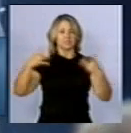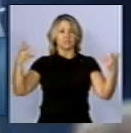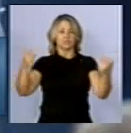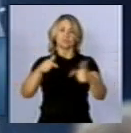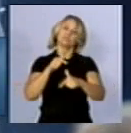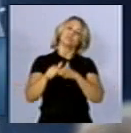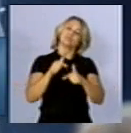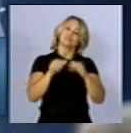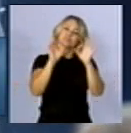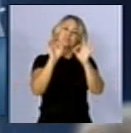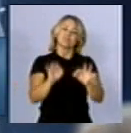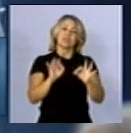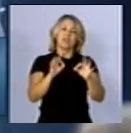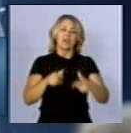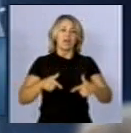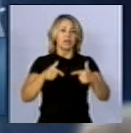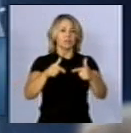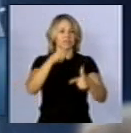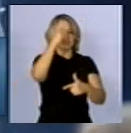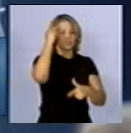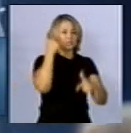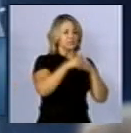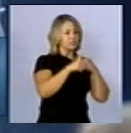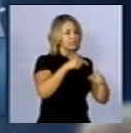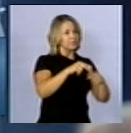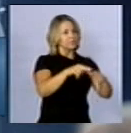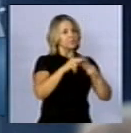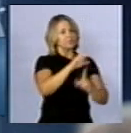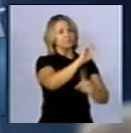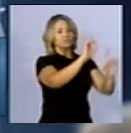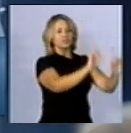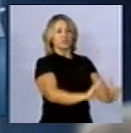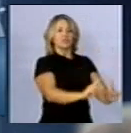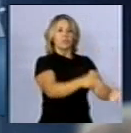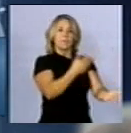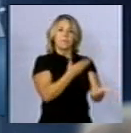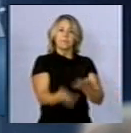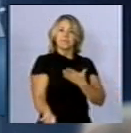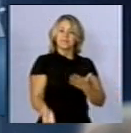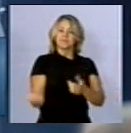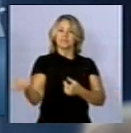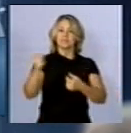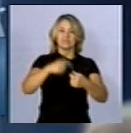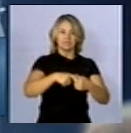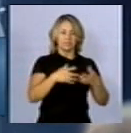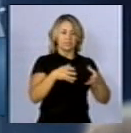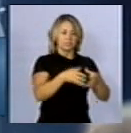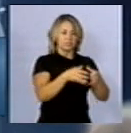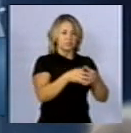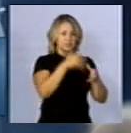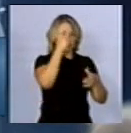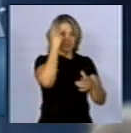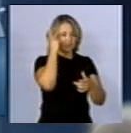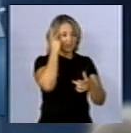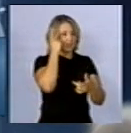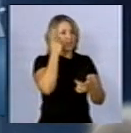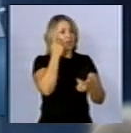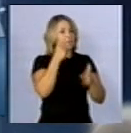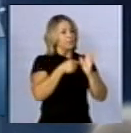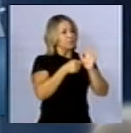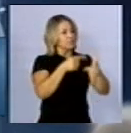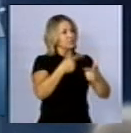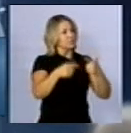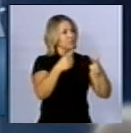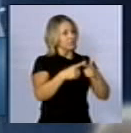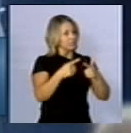recurso extraordinário A Luta dos trabalhadores pelo Direito perdido que é a volta da classificação da energia elétrica como a gente nociva a saúde dos Trabalhador